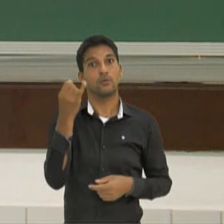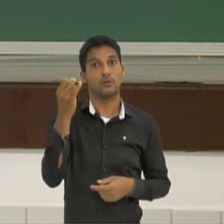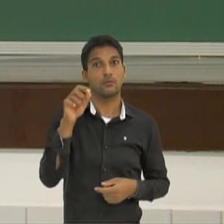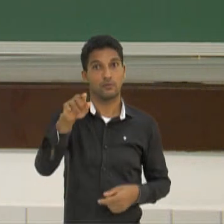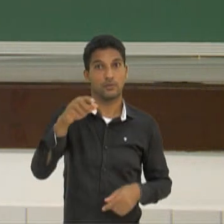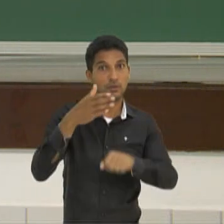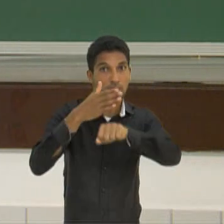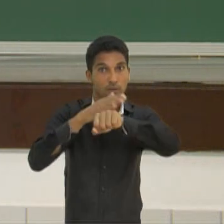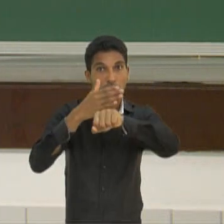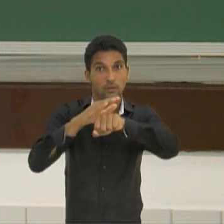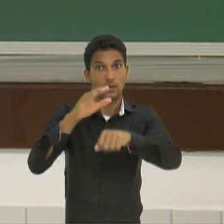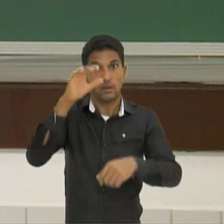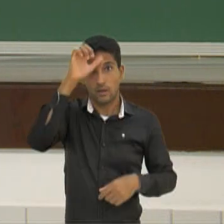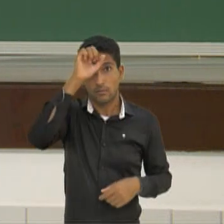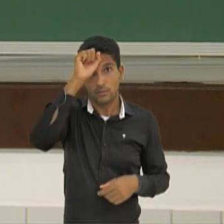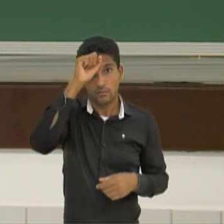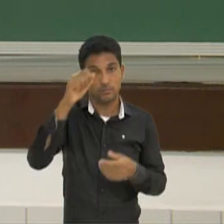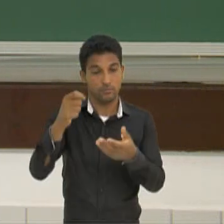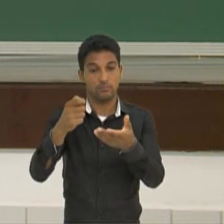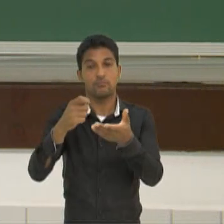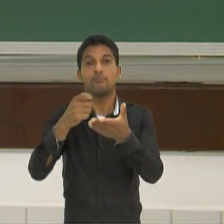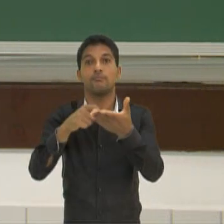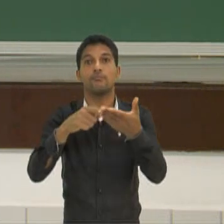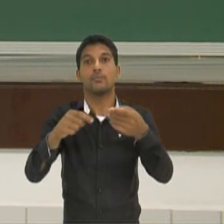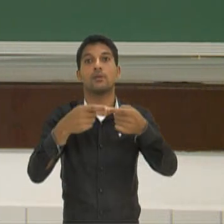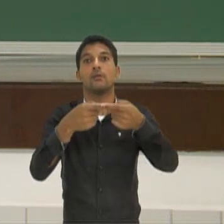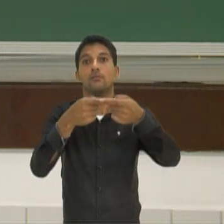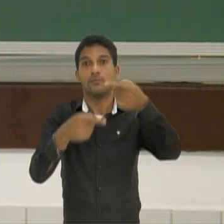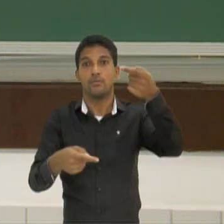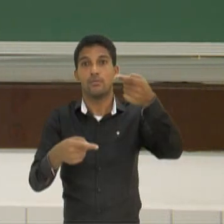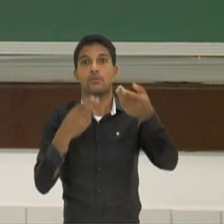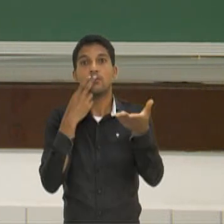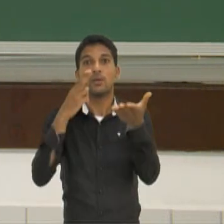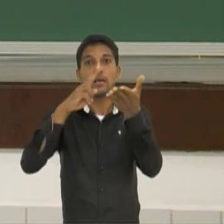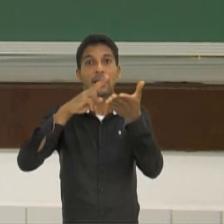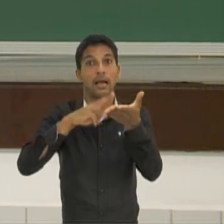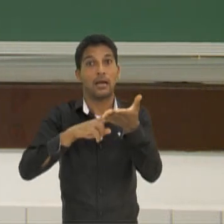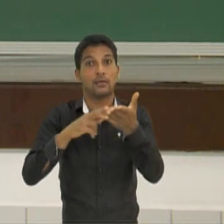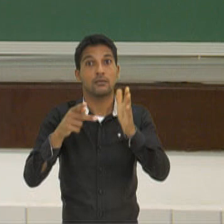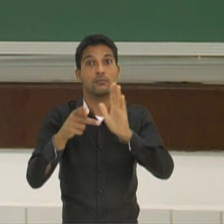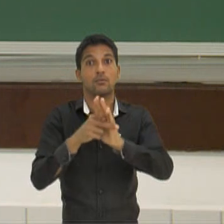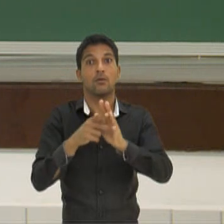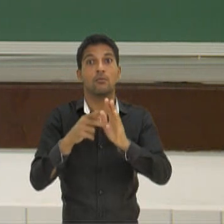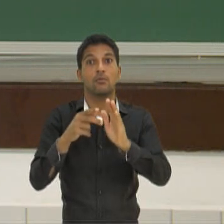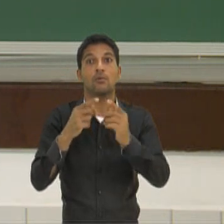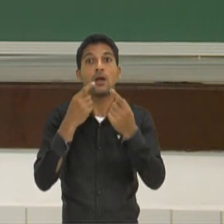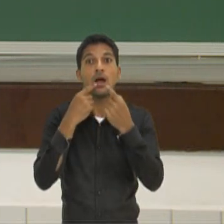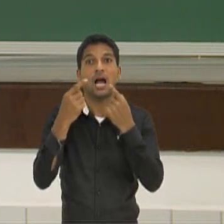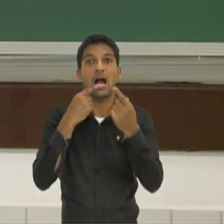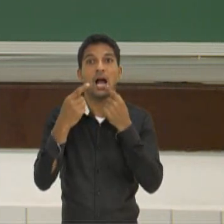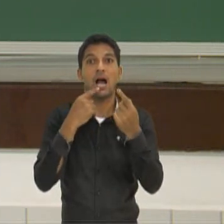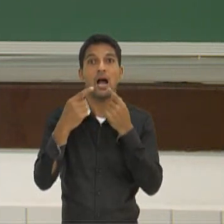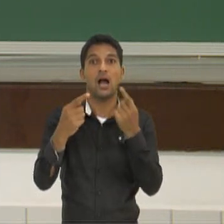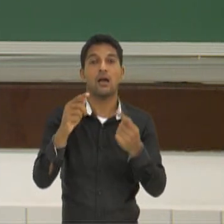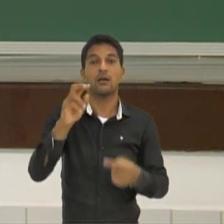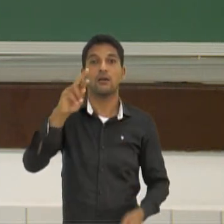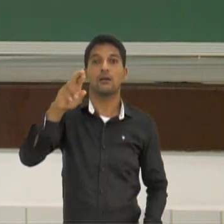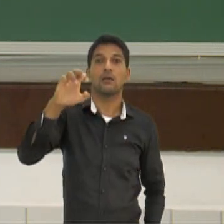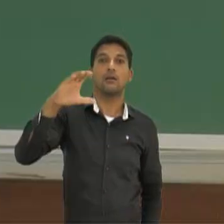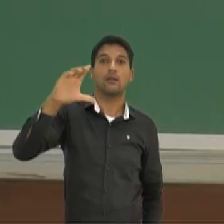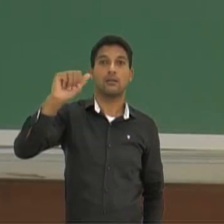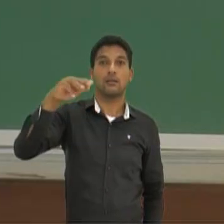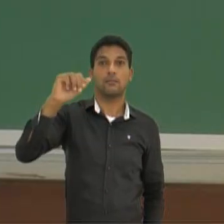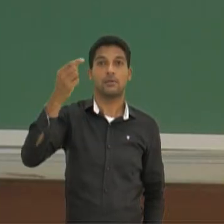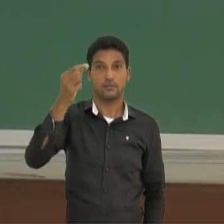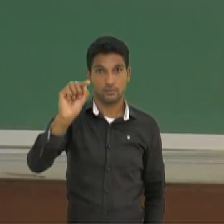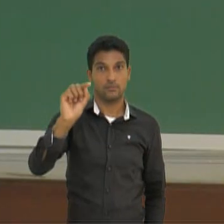vocês treinarem a escrita de vocês e treinarem aí a elaborar uma carta de reclamação. Afinal de contas, nunca se sabe quando que a gente vai precisar de